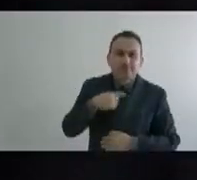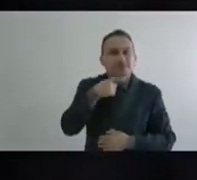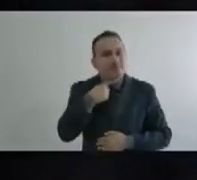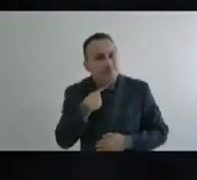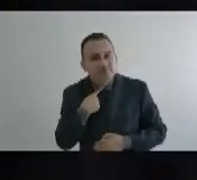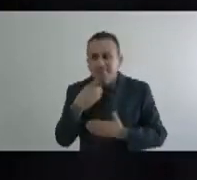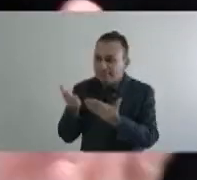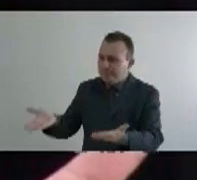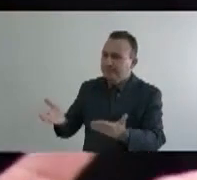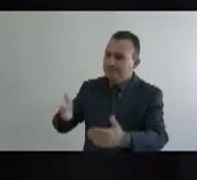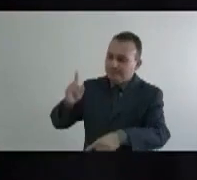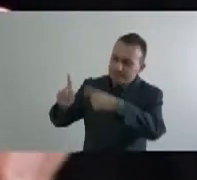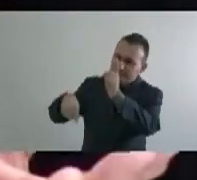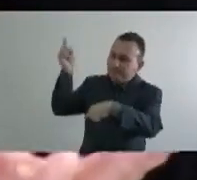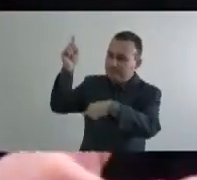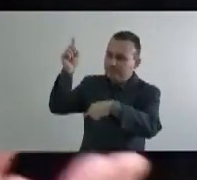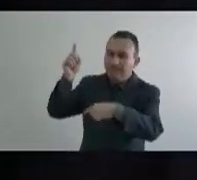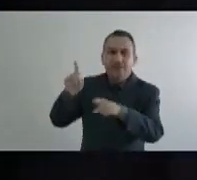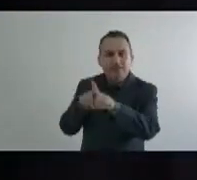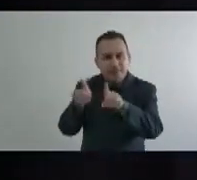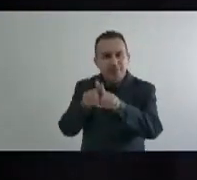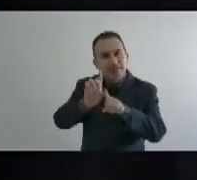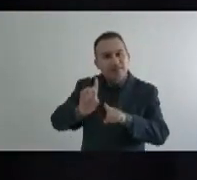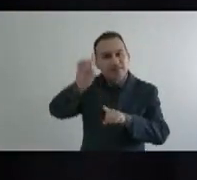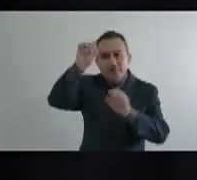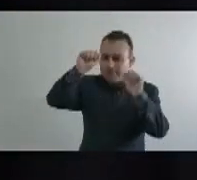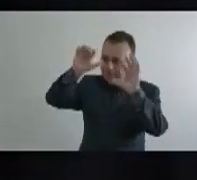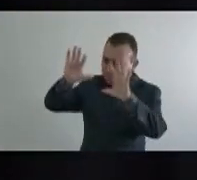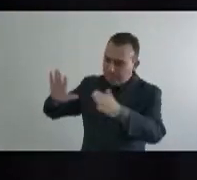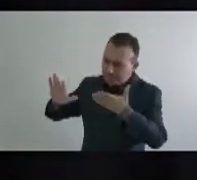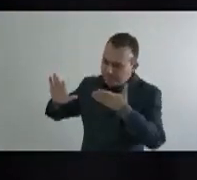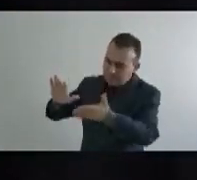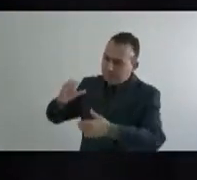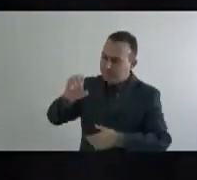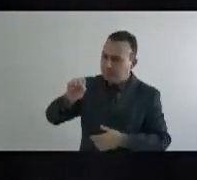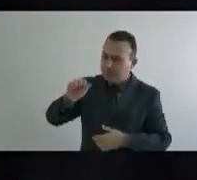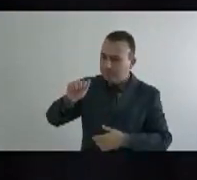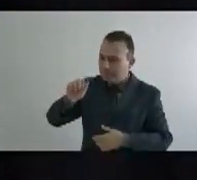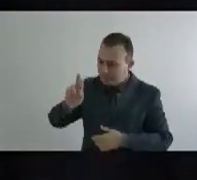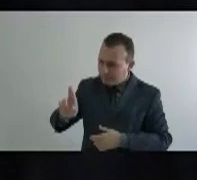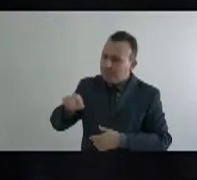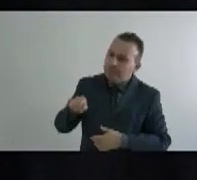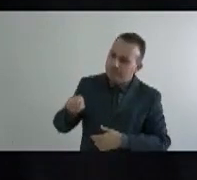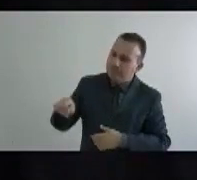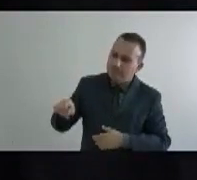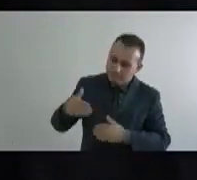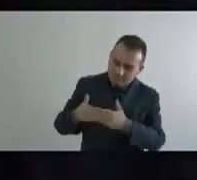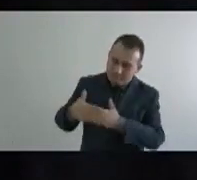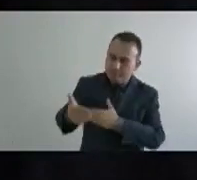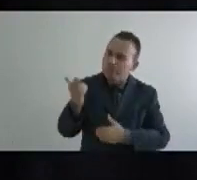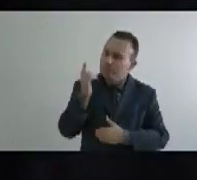e uma iluminação de Deus para você, Sérgio, para você fazer uma belíssima